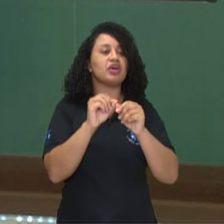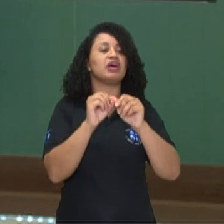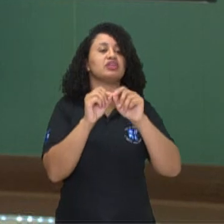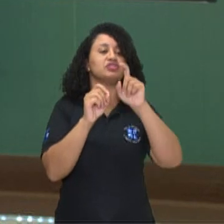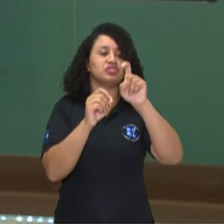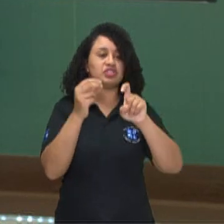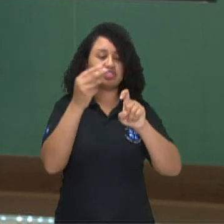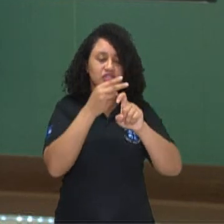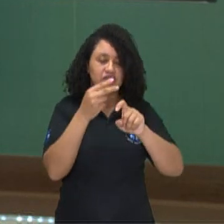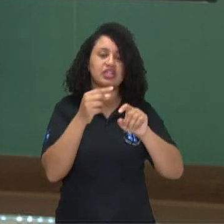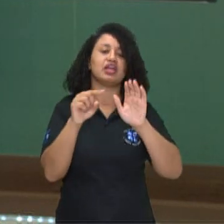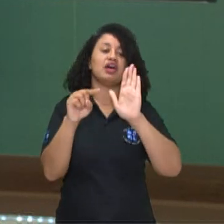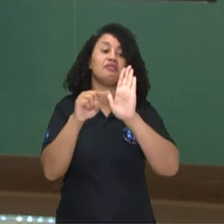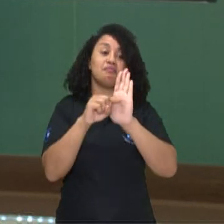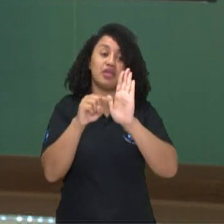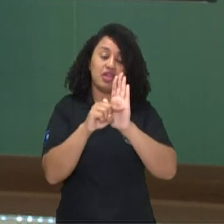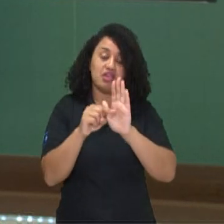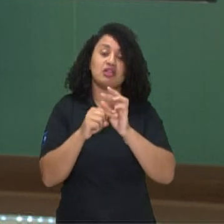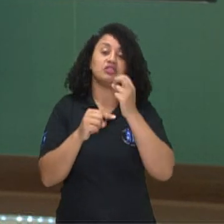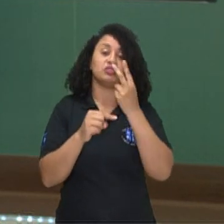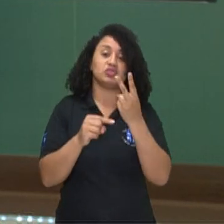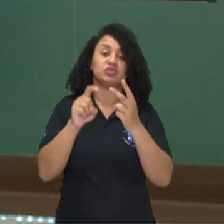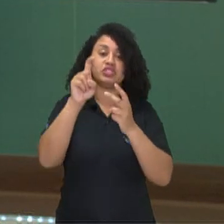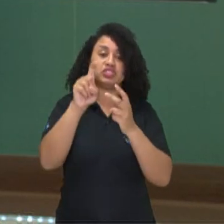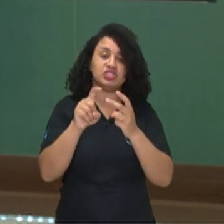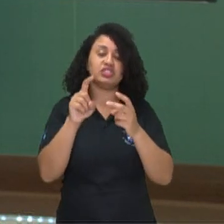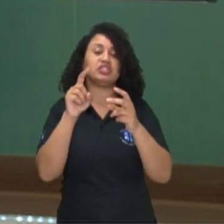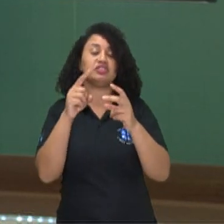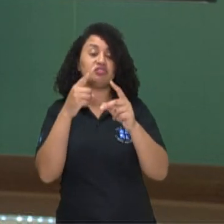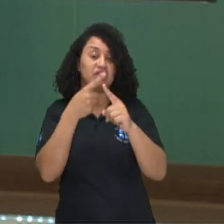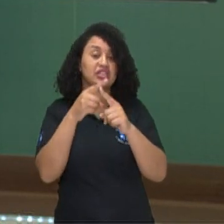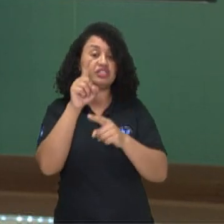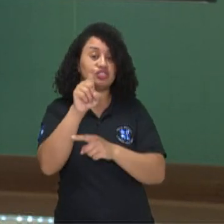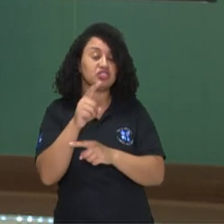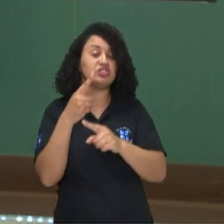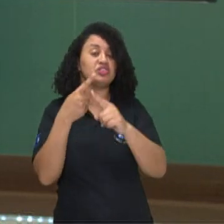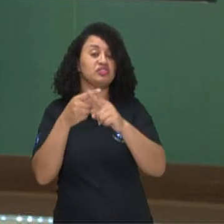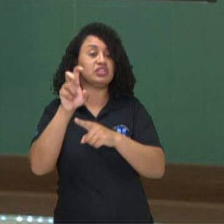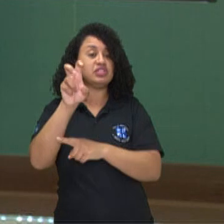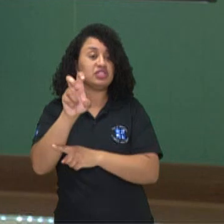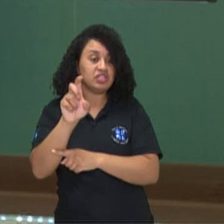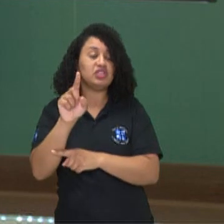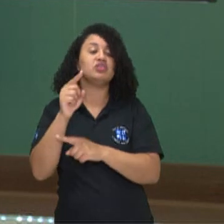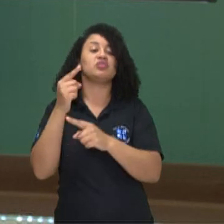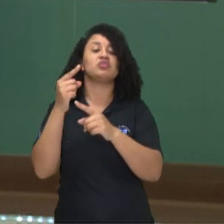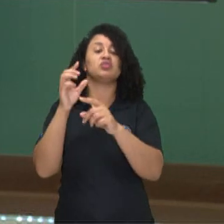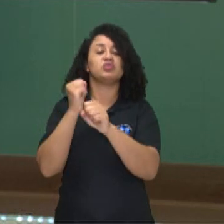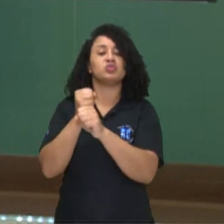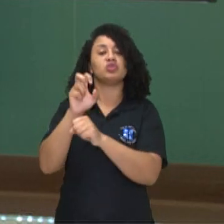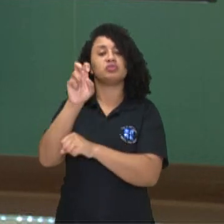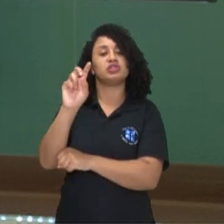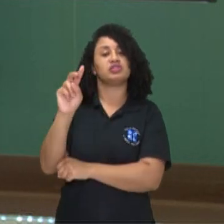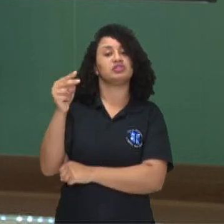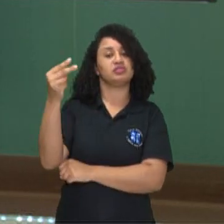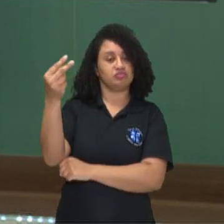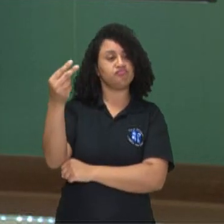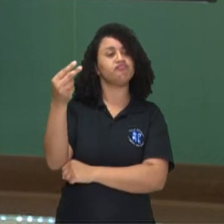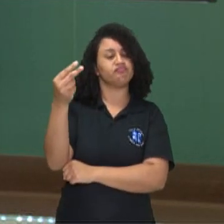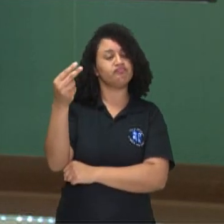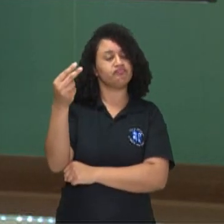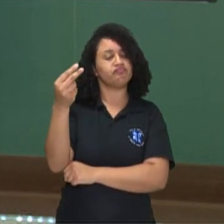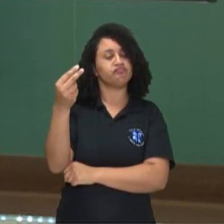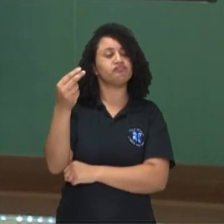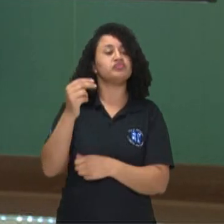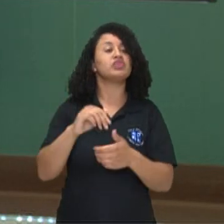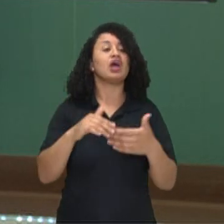produto notável? Quadrado do primeiro termo, que é x, menos 2 vezes o primeiro pelo segundo. O primeiro é x, o